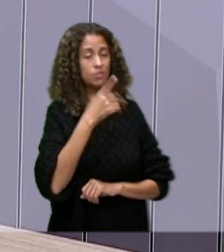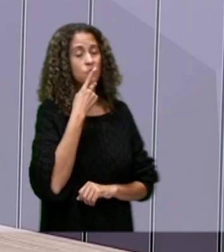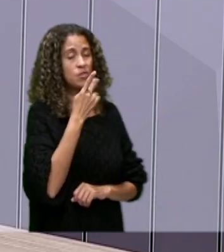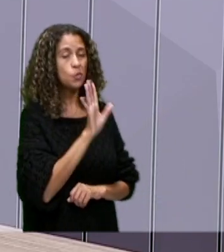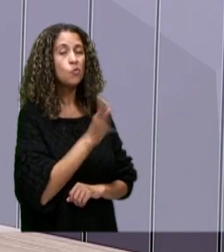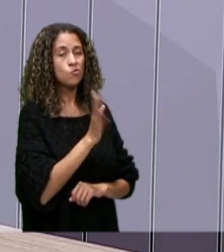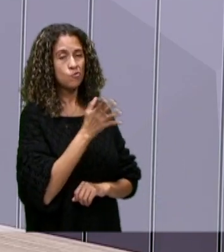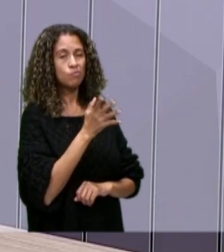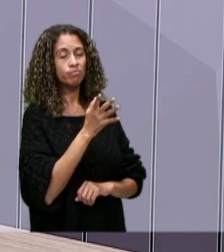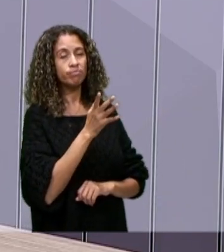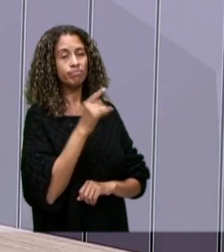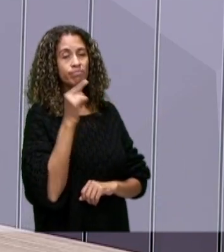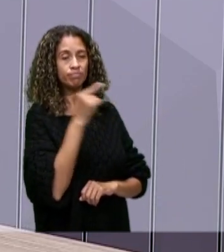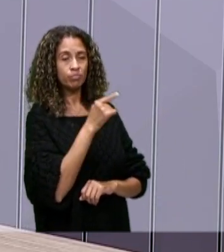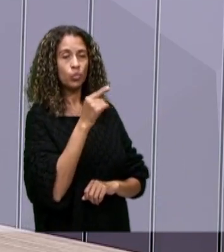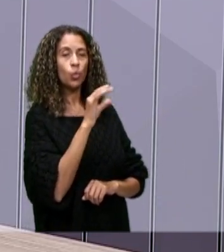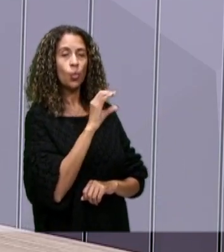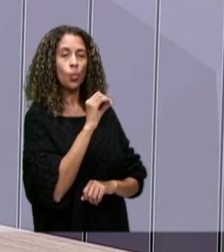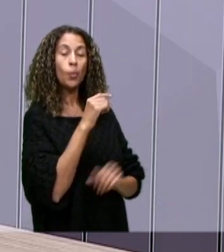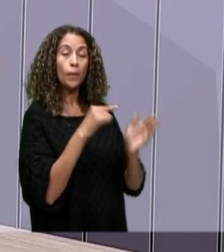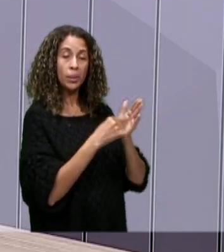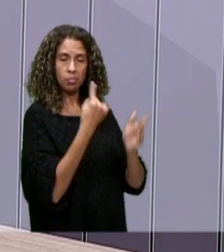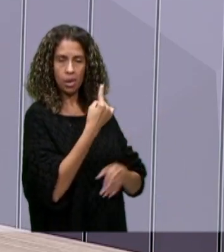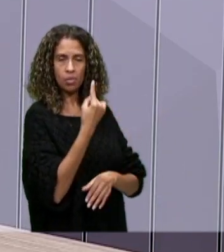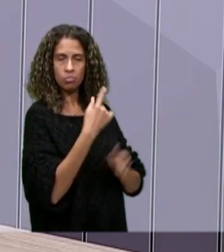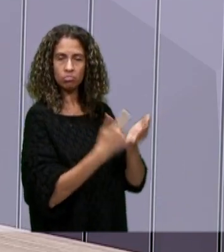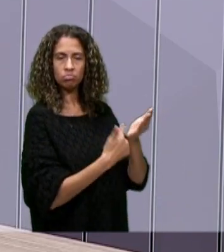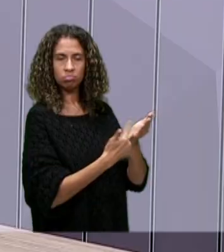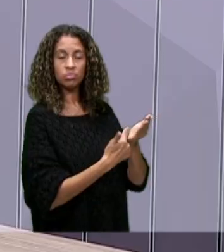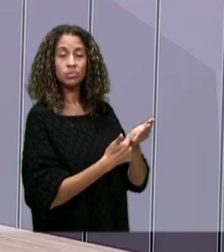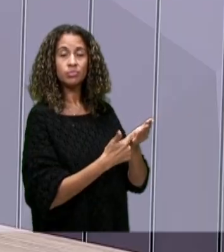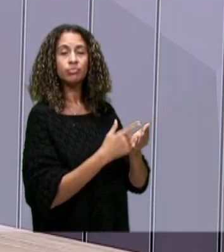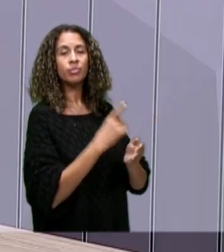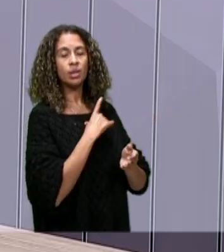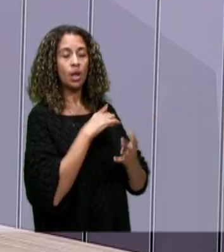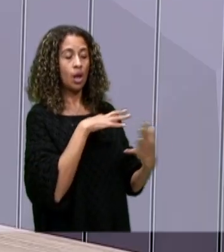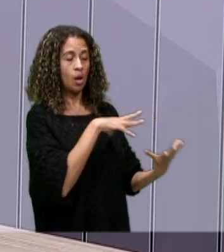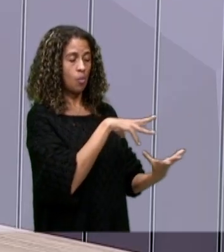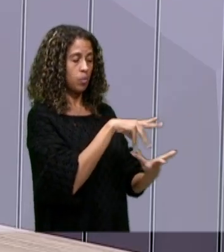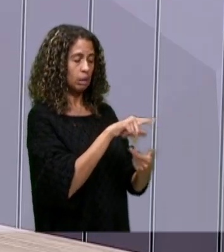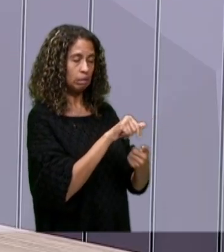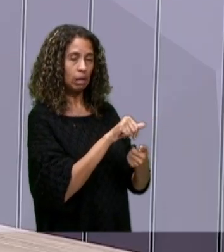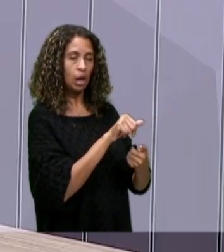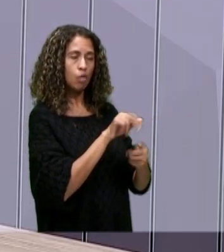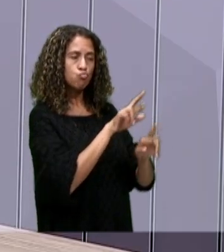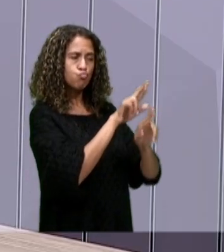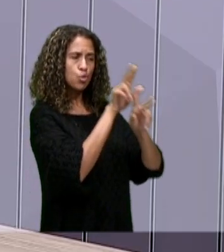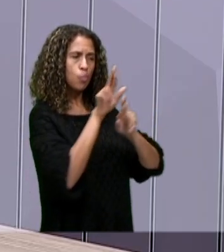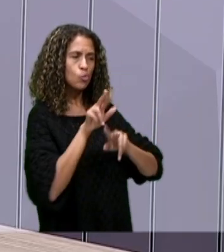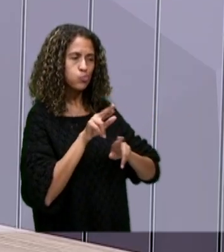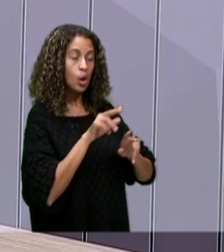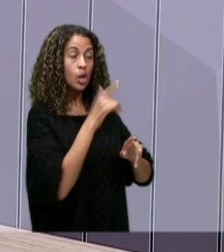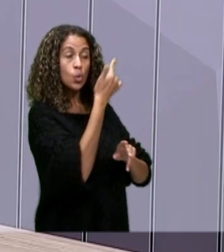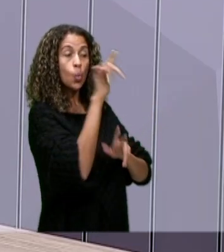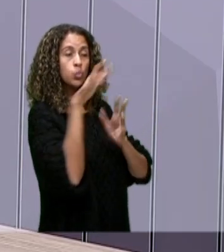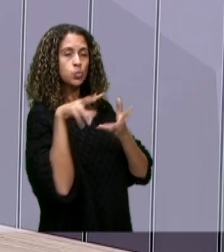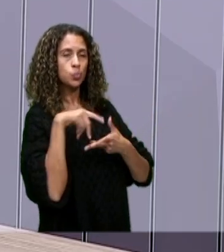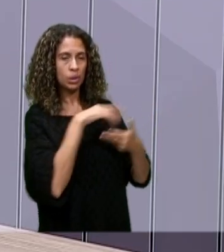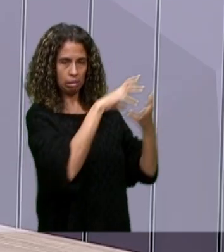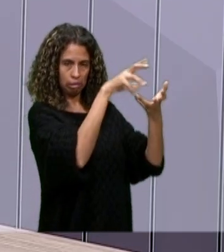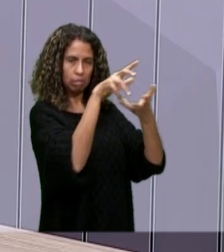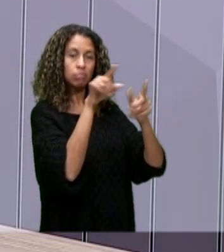por exemplo, o Conselho ele é passado, o planeta Terra em diversos locais e em outros planetas. Outros mundos,